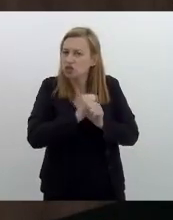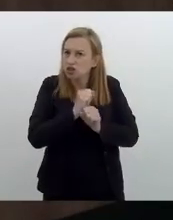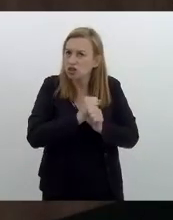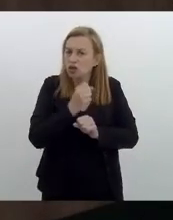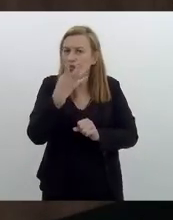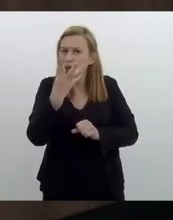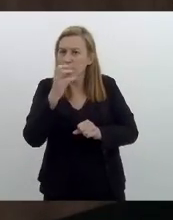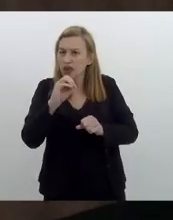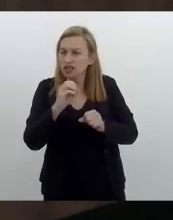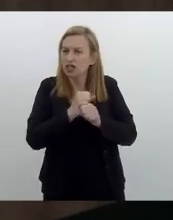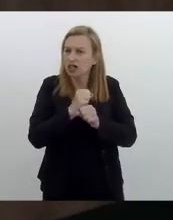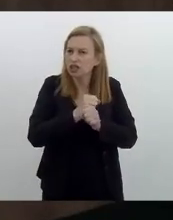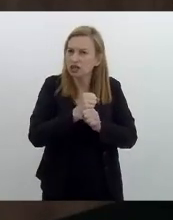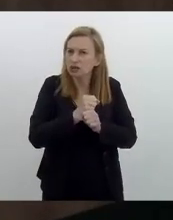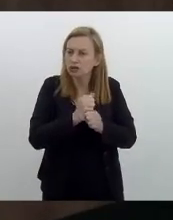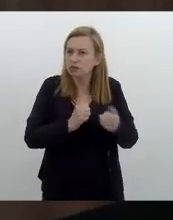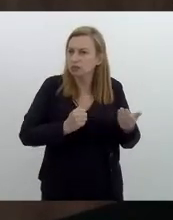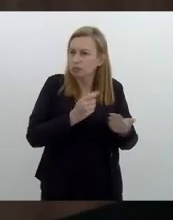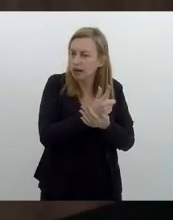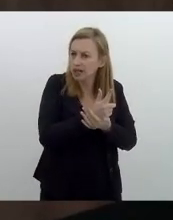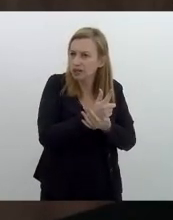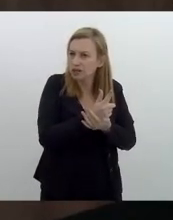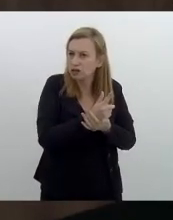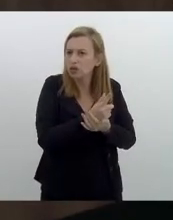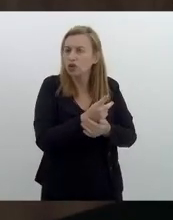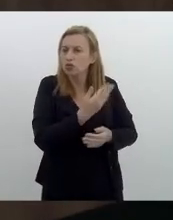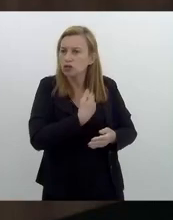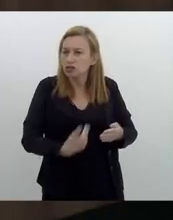O Estado